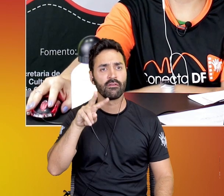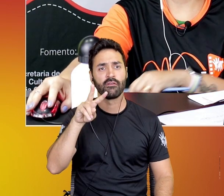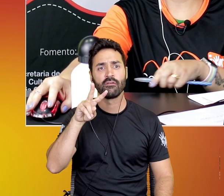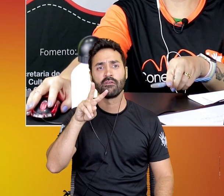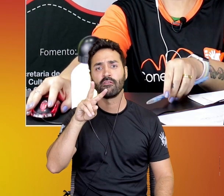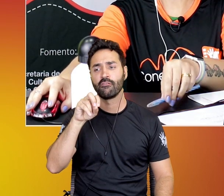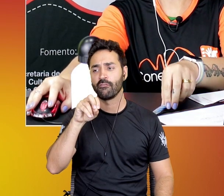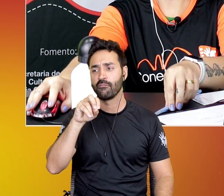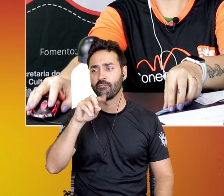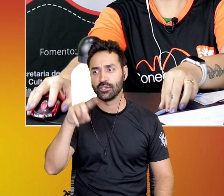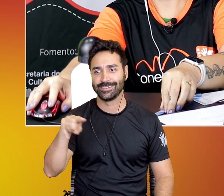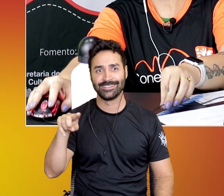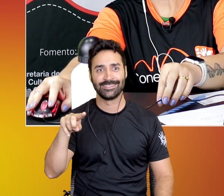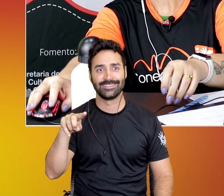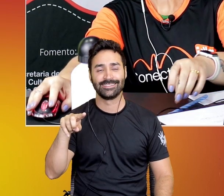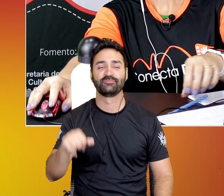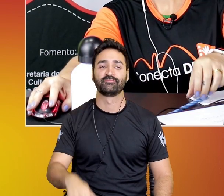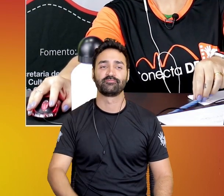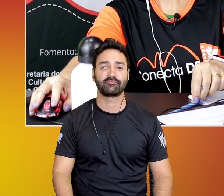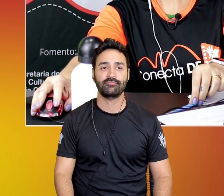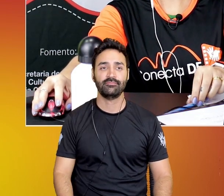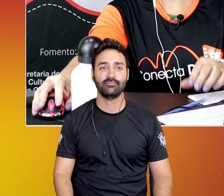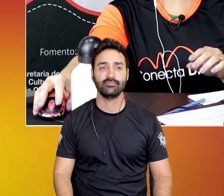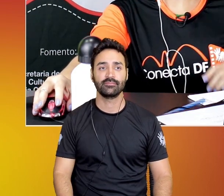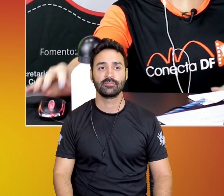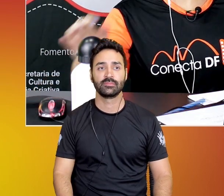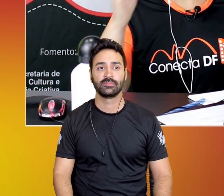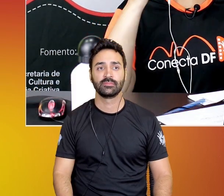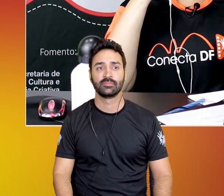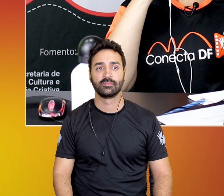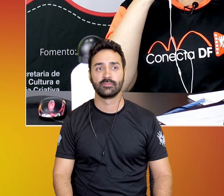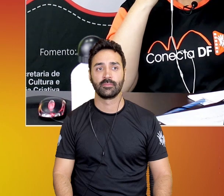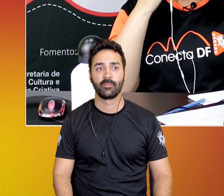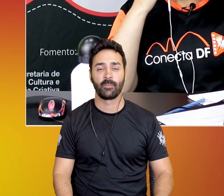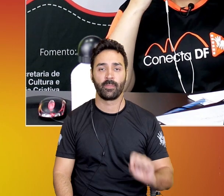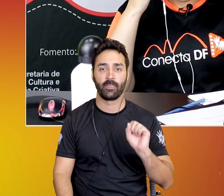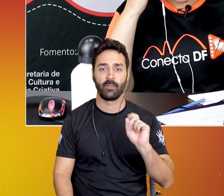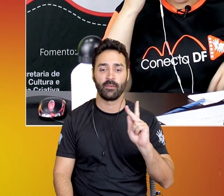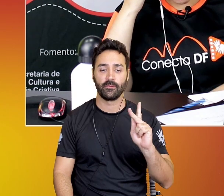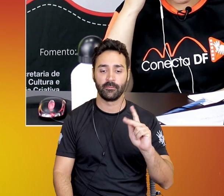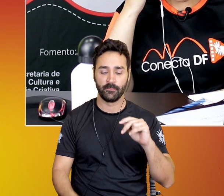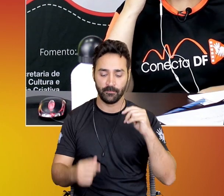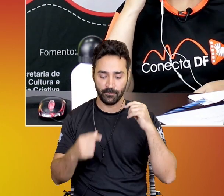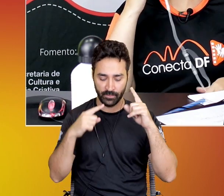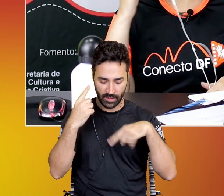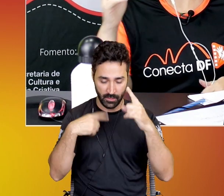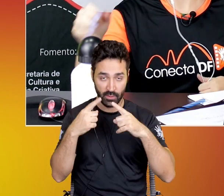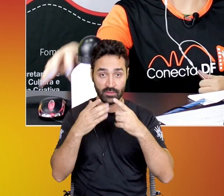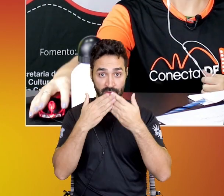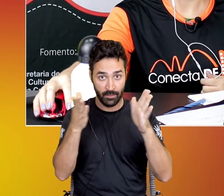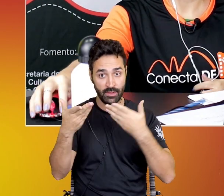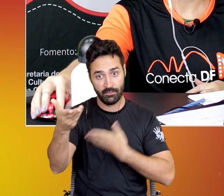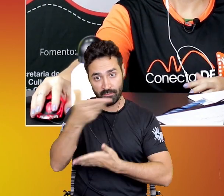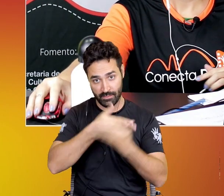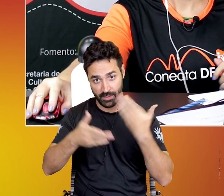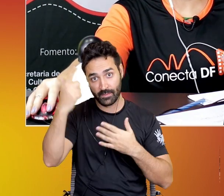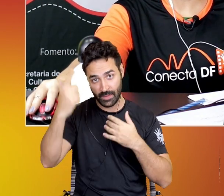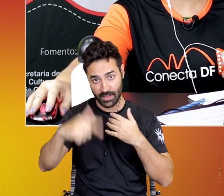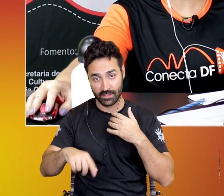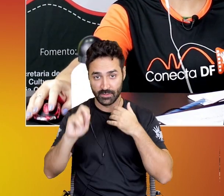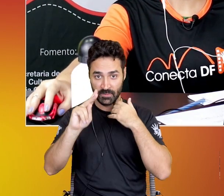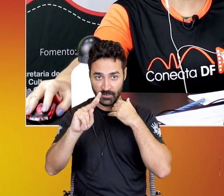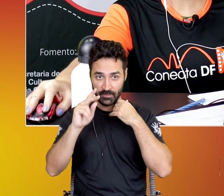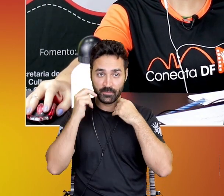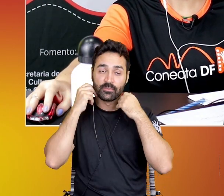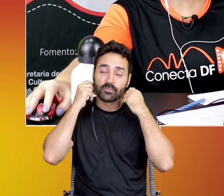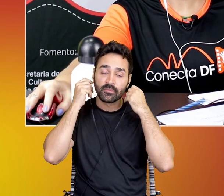Voz, excelente. Mas então vamos fazer o seguinte. Daqui a pouco a gente interage mais um pouquinho. Daqui a